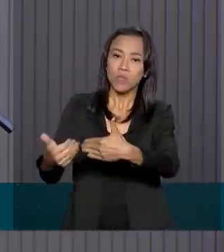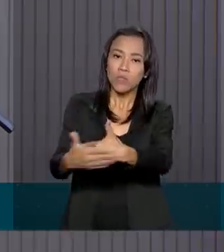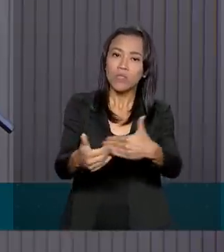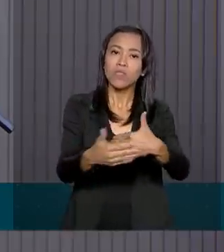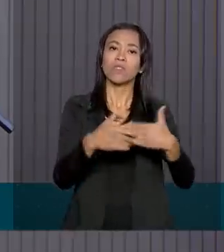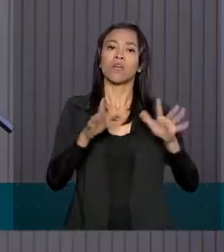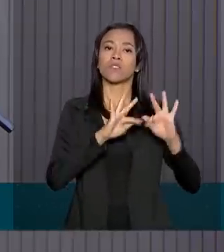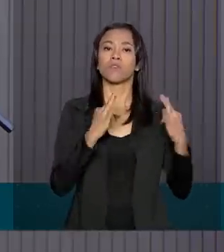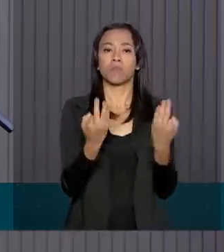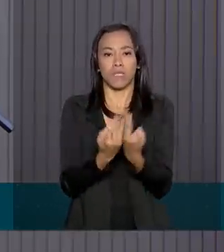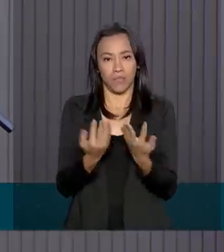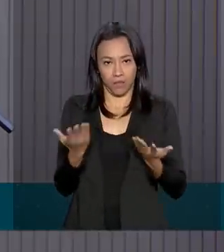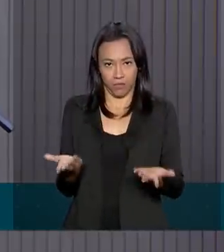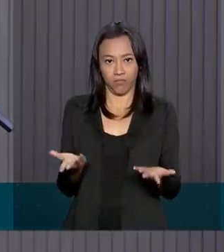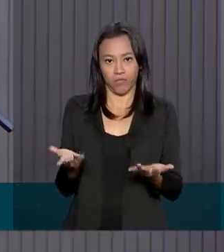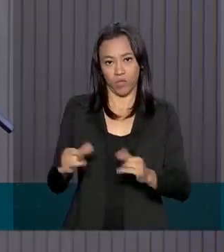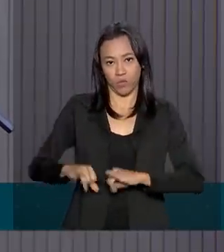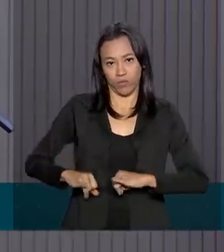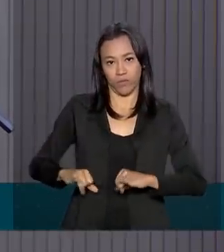das vítimas.